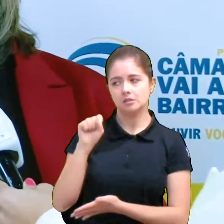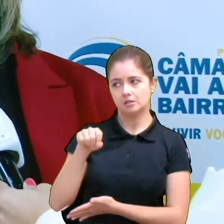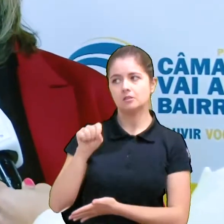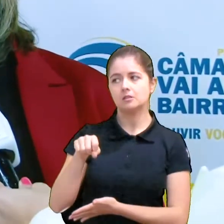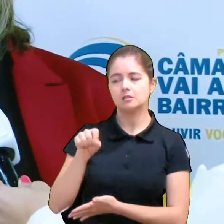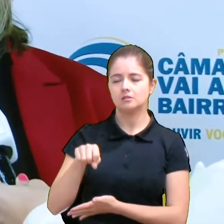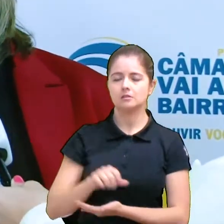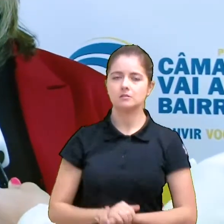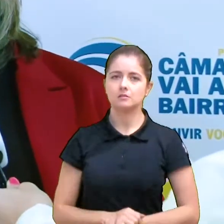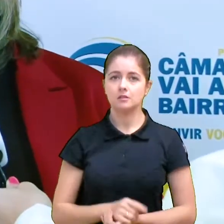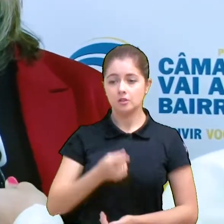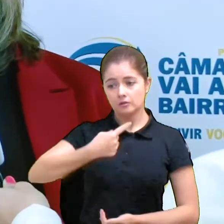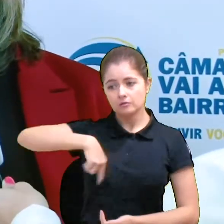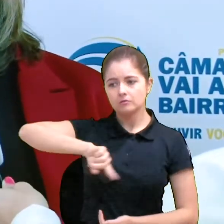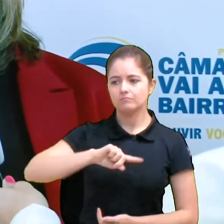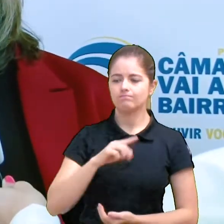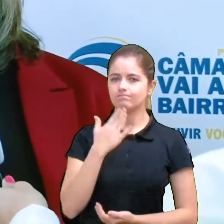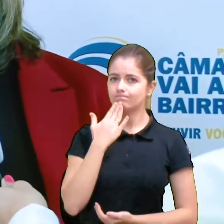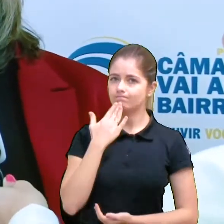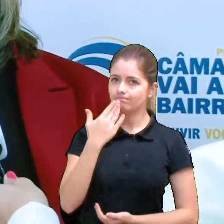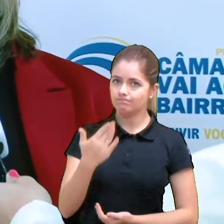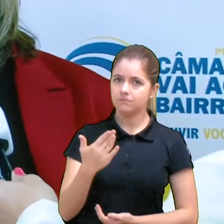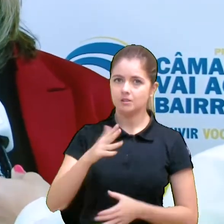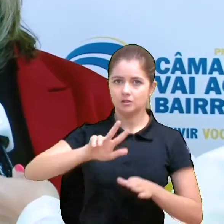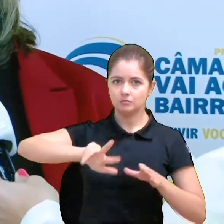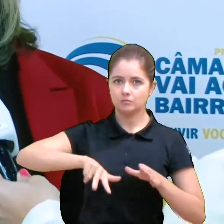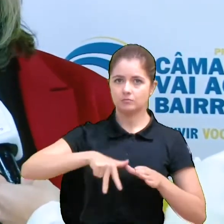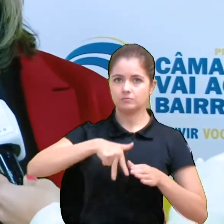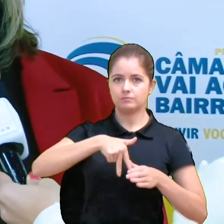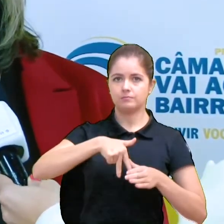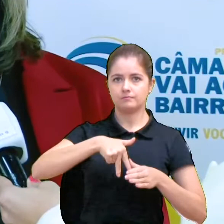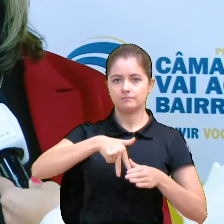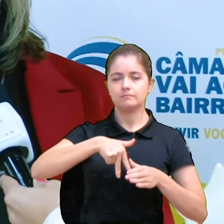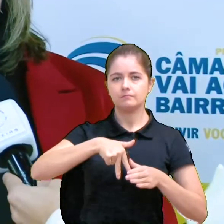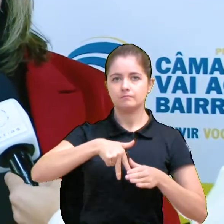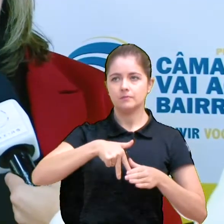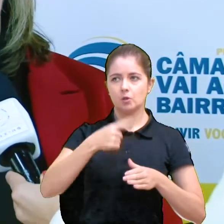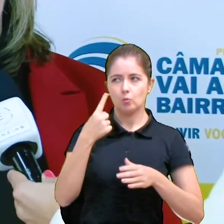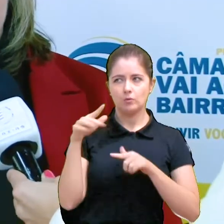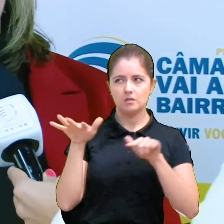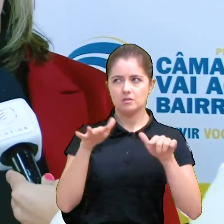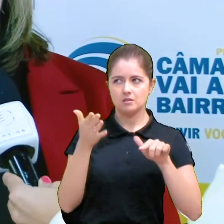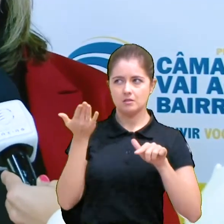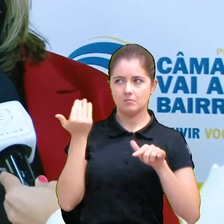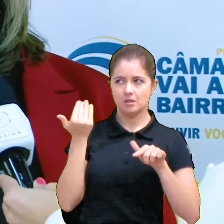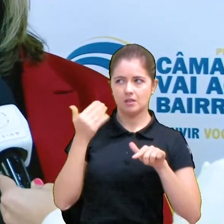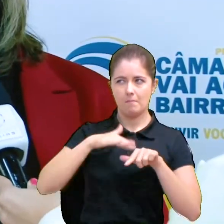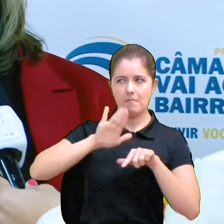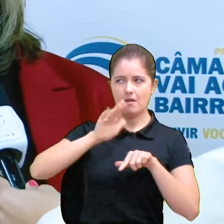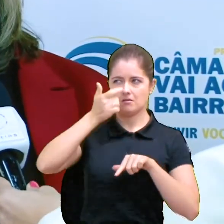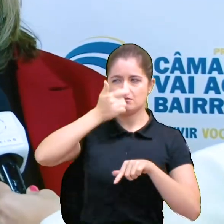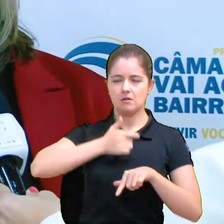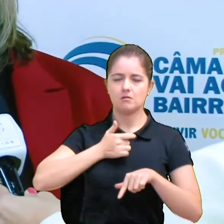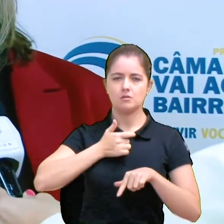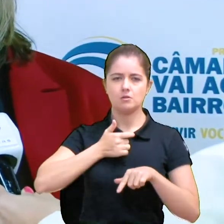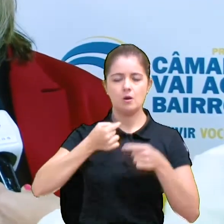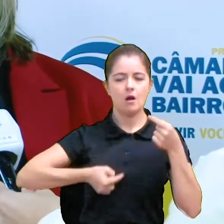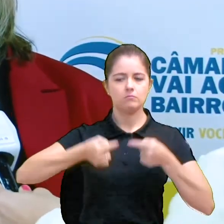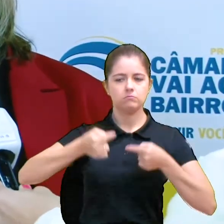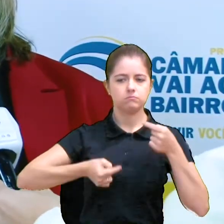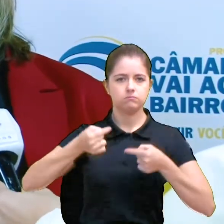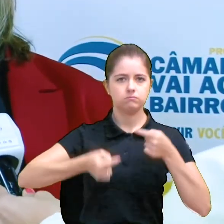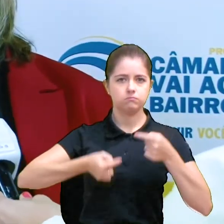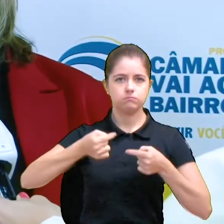nós pedimos, né, na tribuna, faz uma semana a mais que a gente vem discutindo com